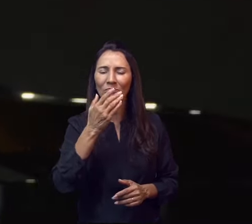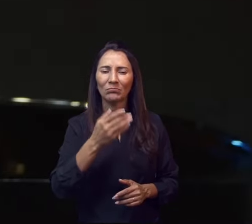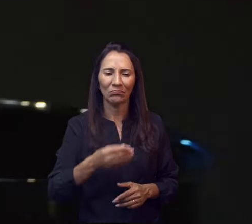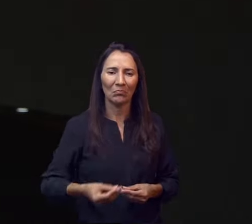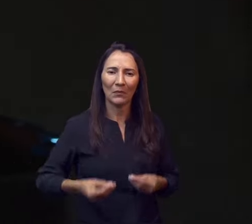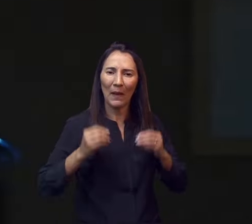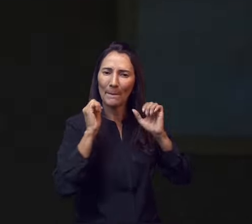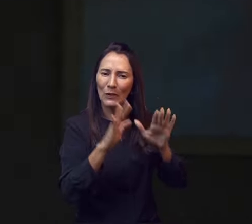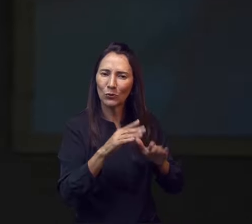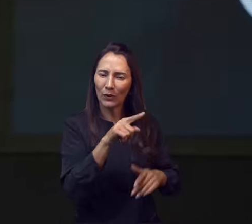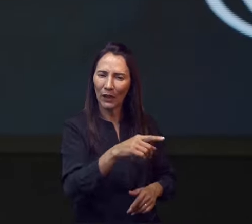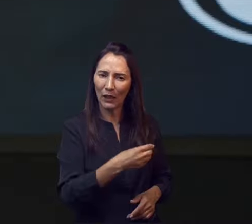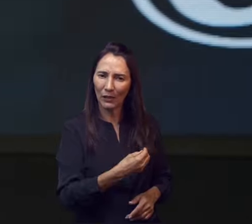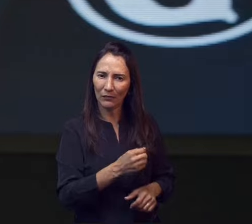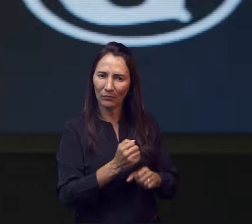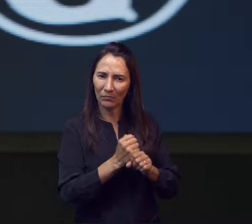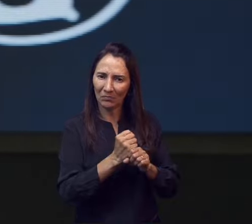prosperar